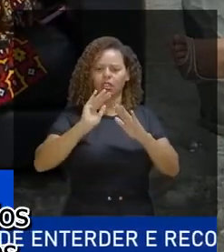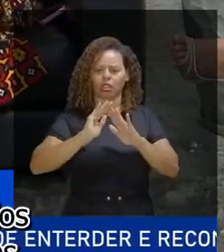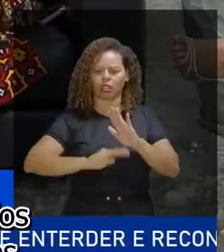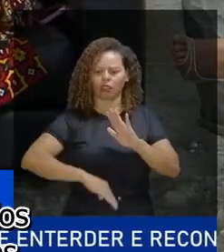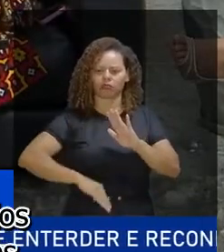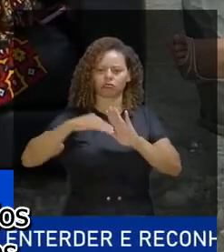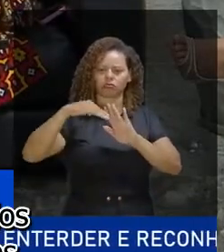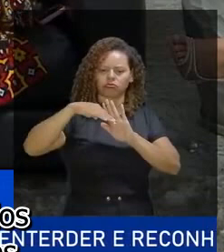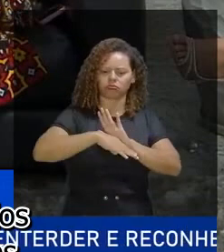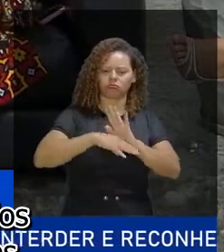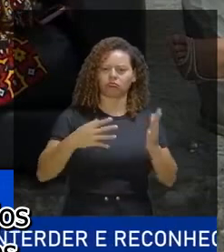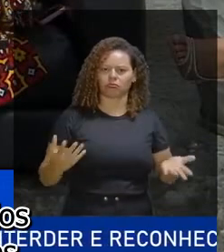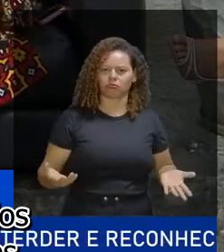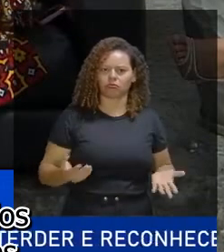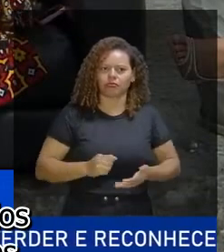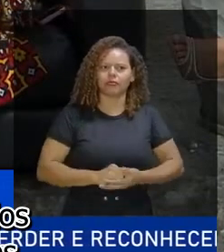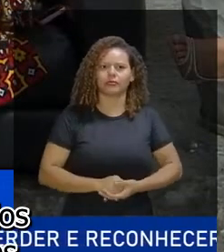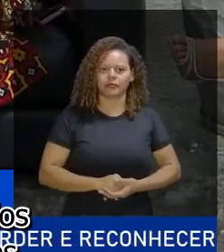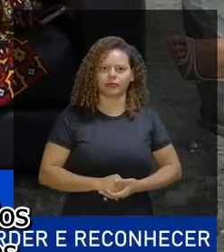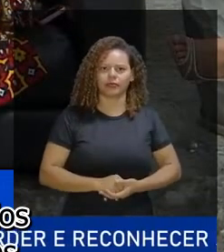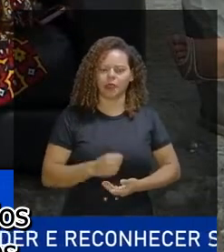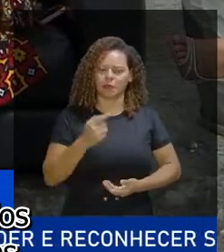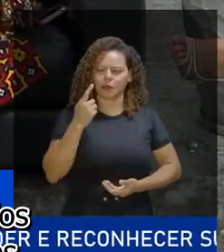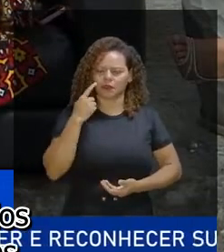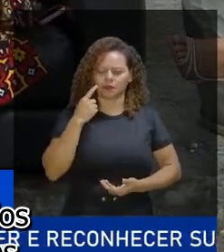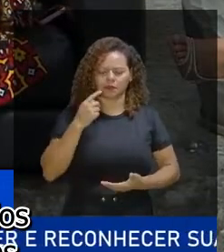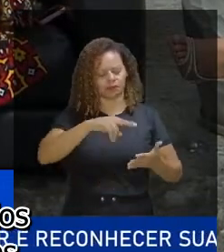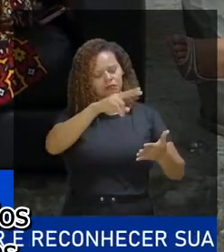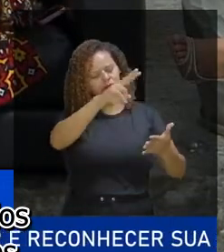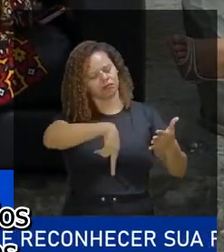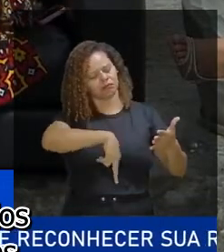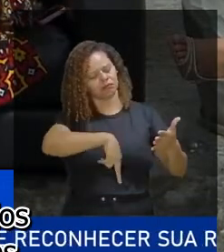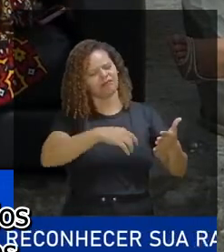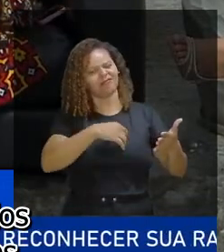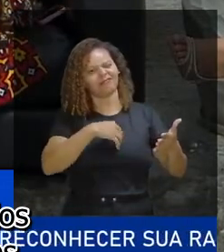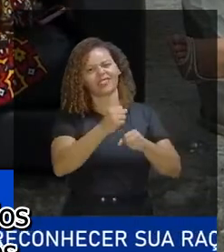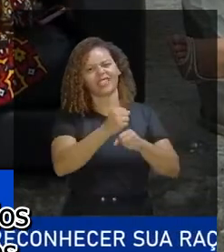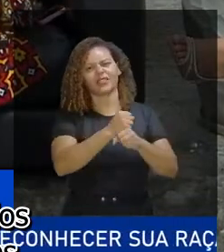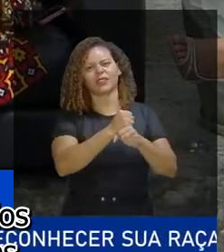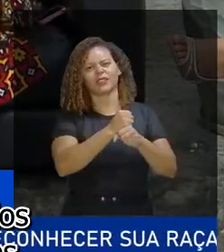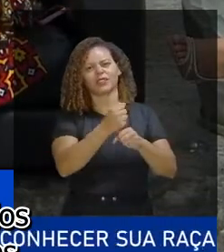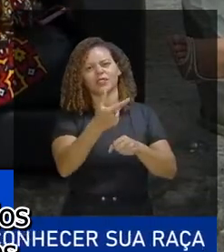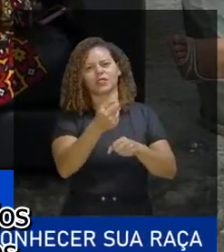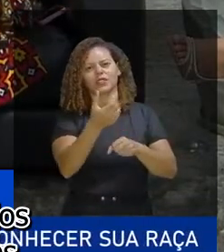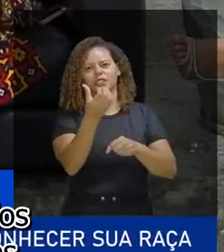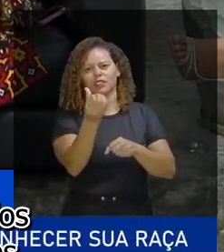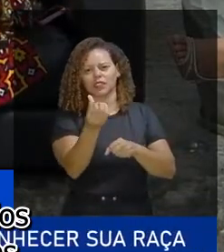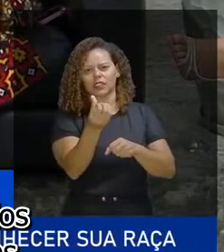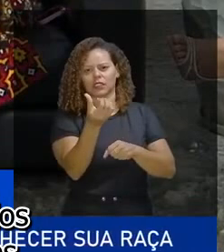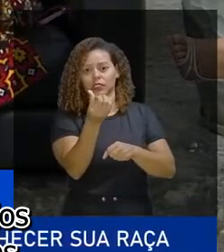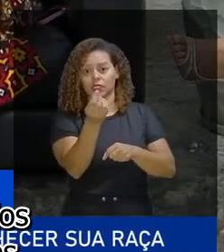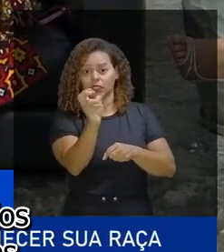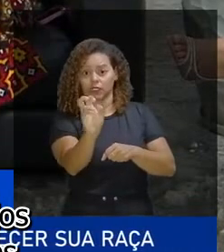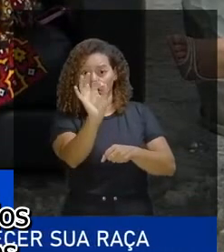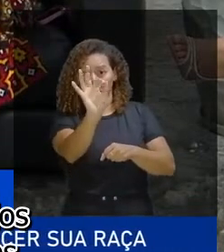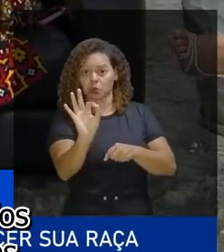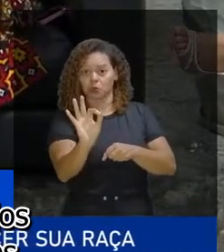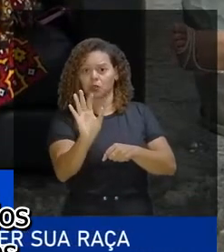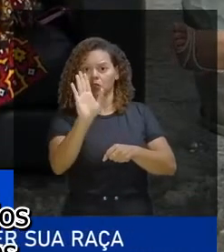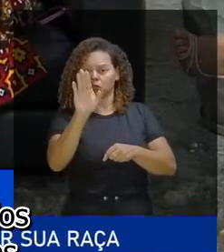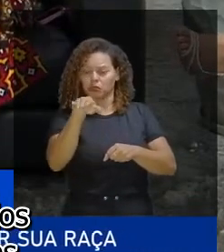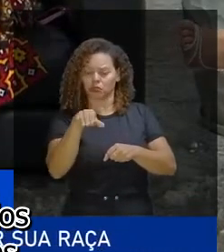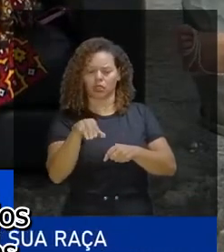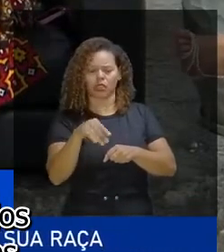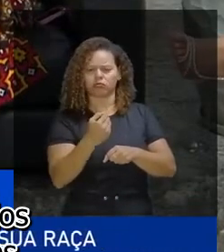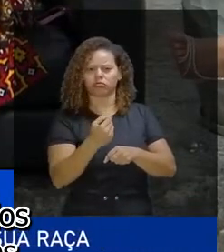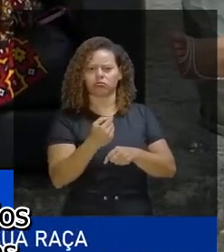Quando nós olhamos para o número dos pardos e negros, em 2016, 65% se declararam pardos,